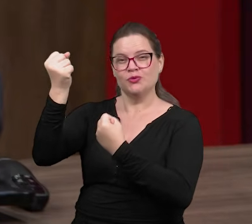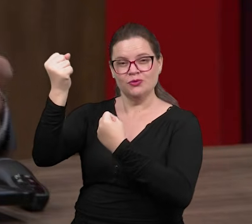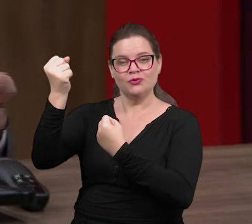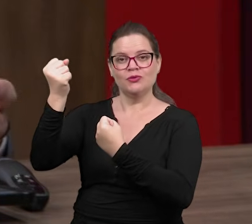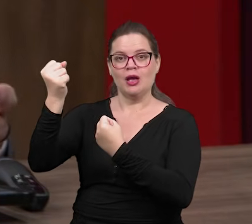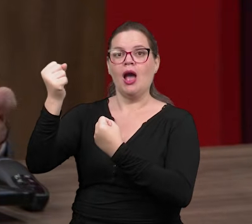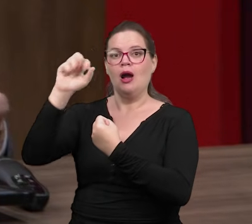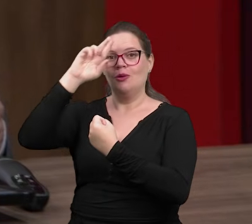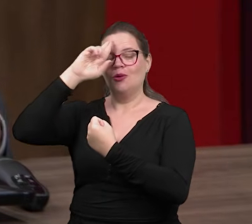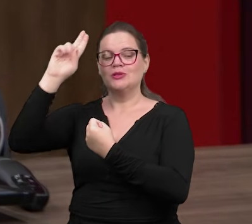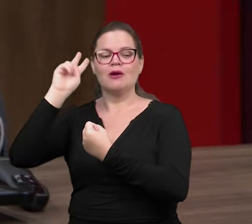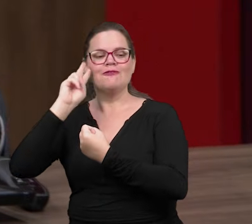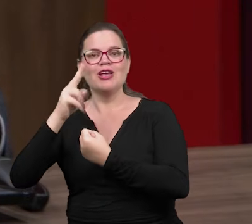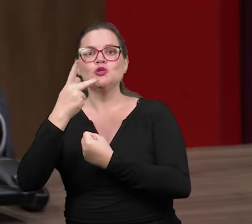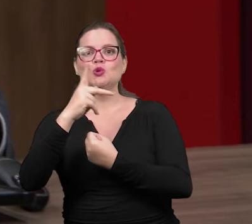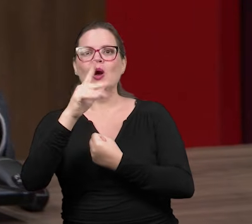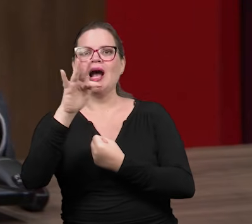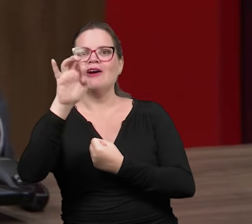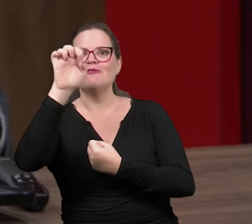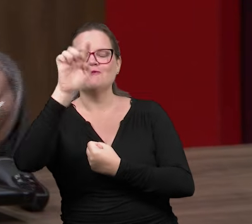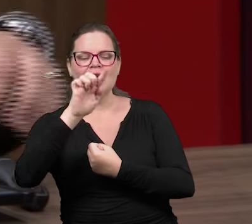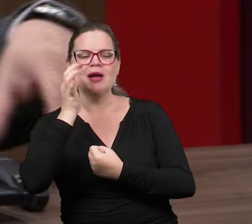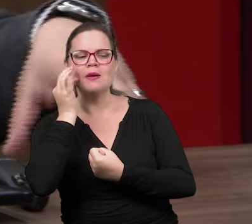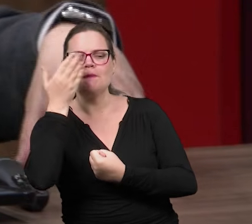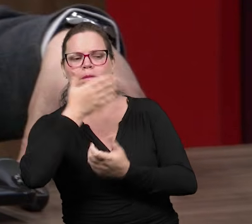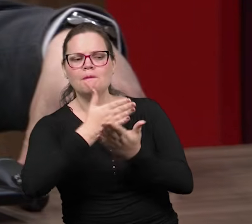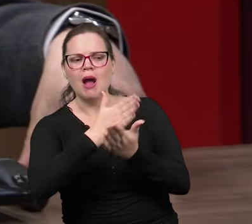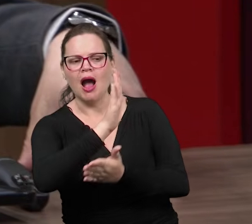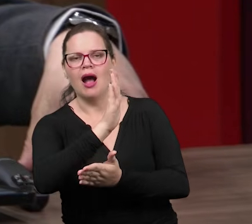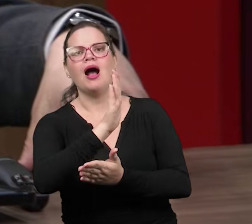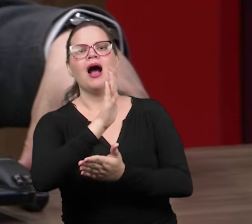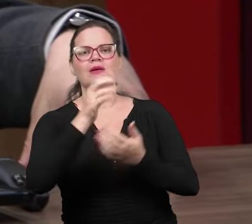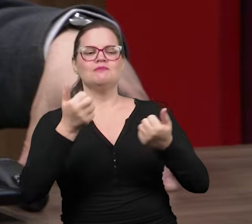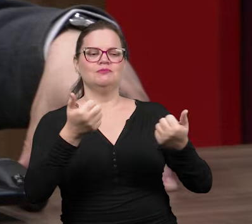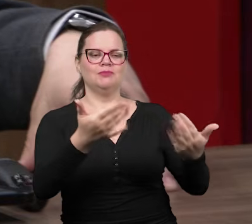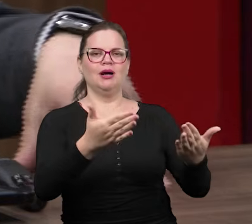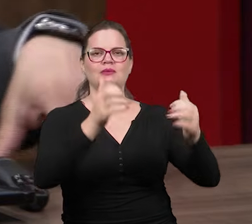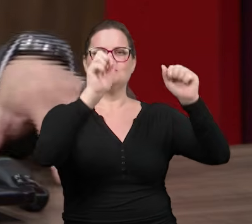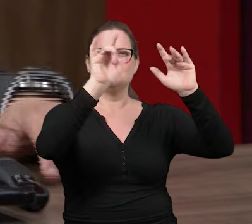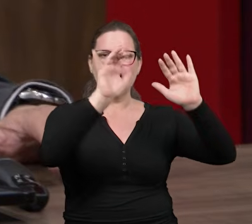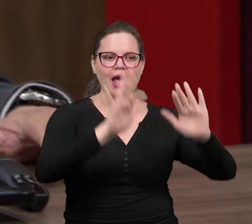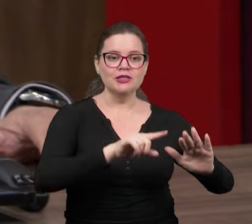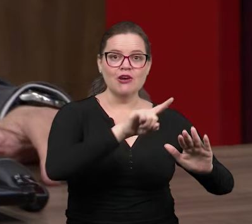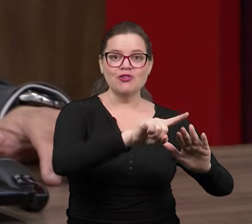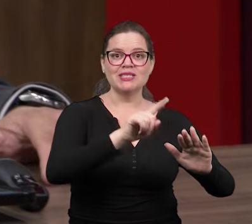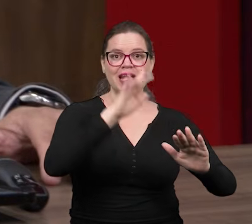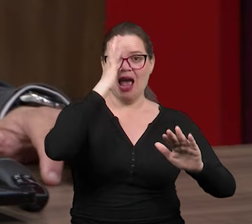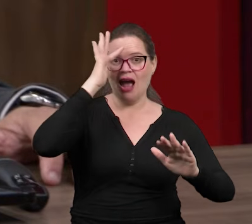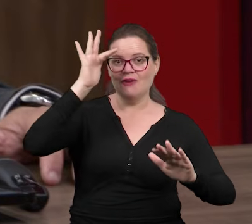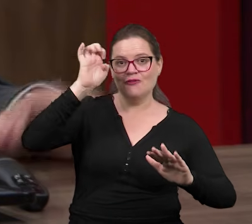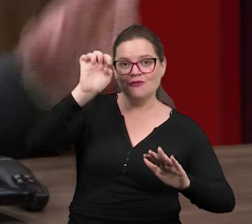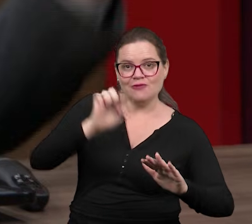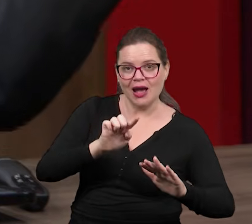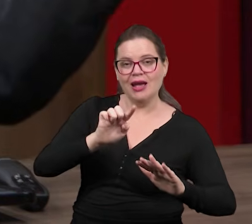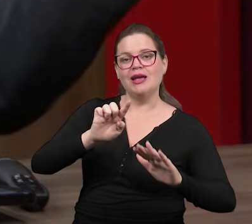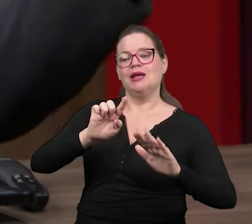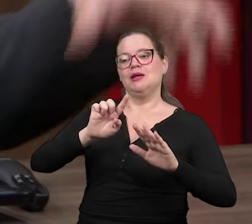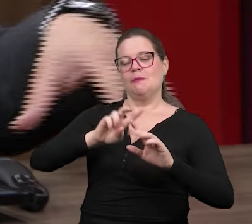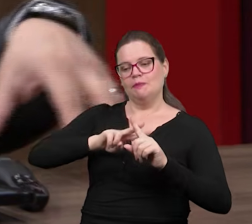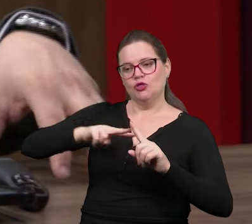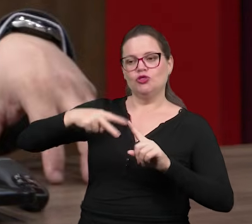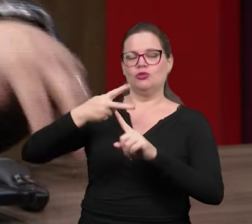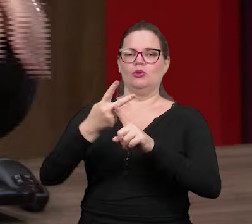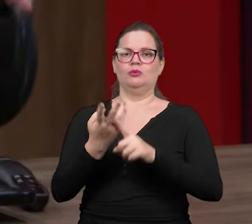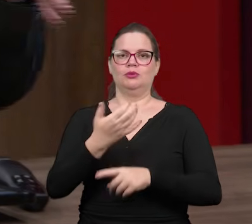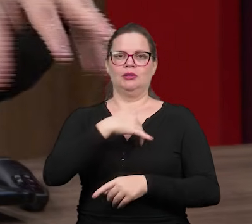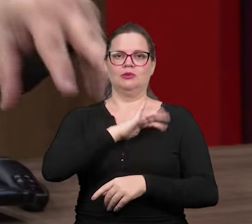Senhor abre as portas e a fé é acrescentada, porque você viu que Deus ouviu a sua oração, Deus viu o seu socorro e a fé então é acrescentada e aí vem